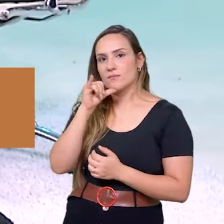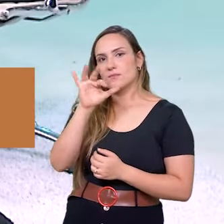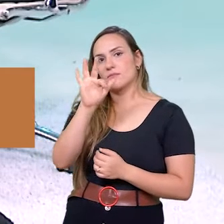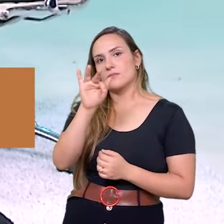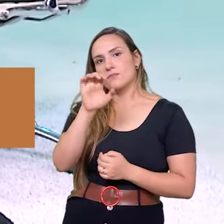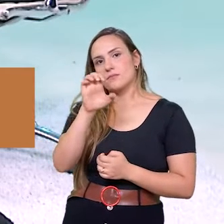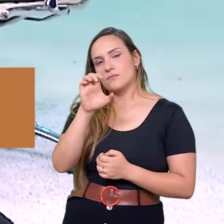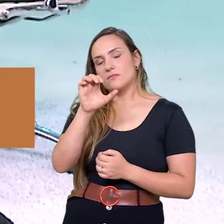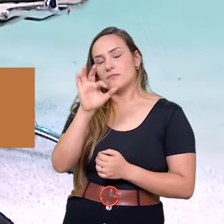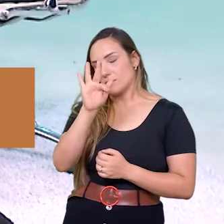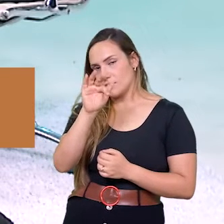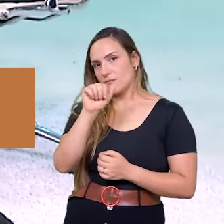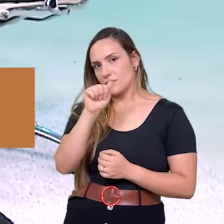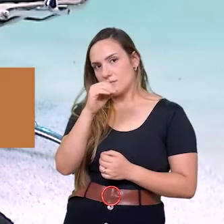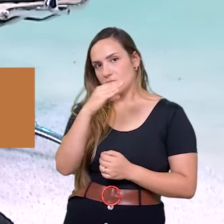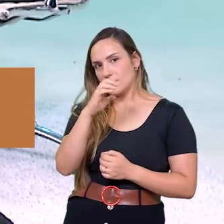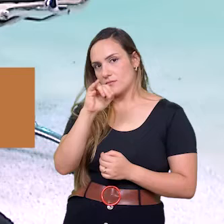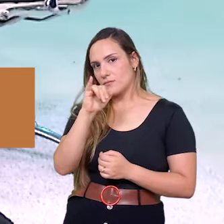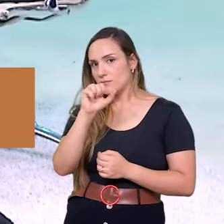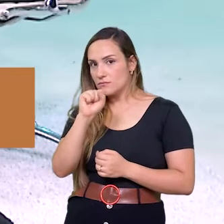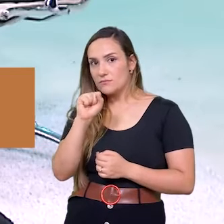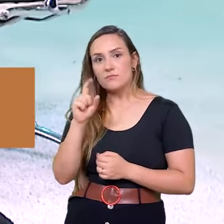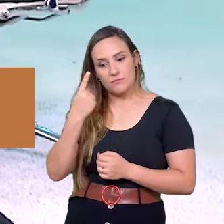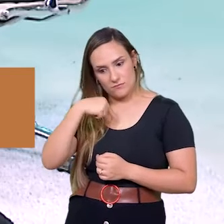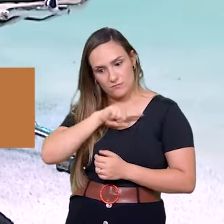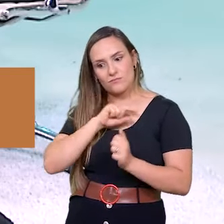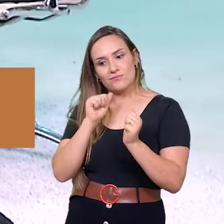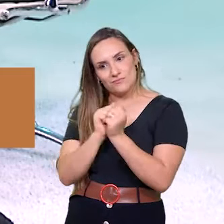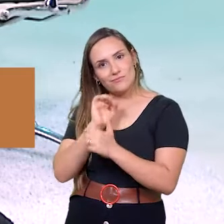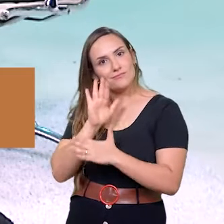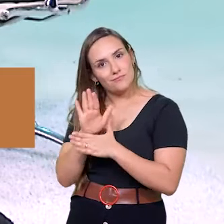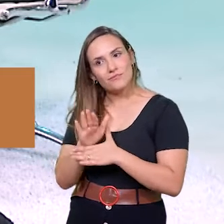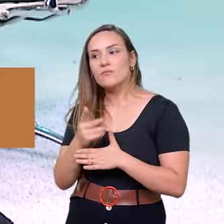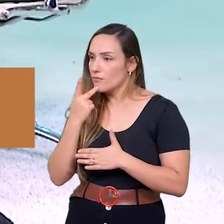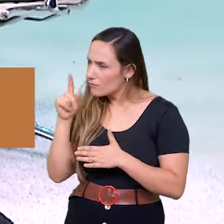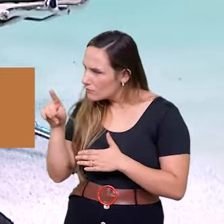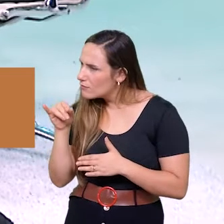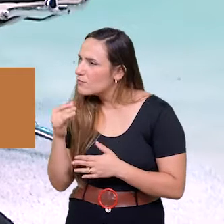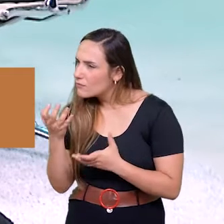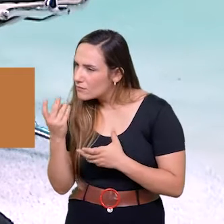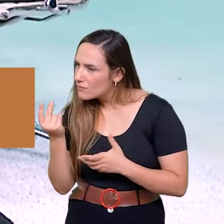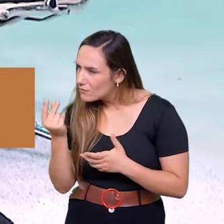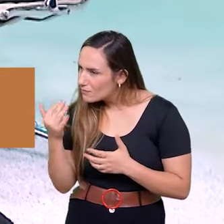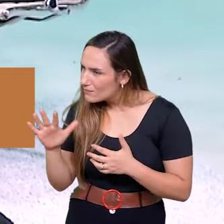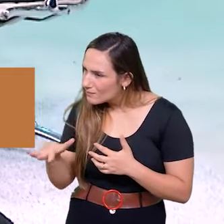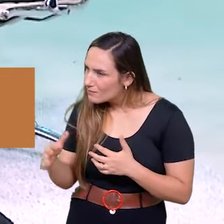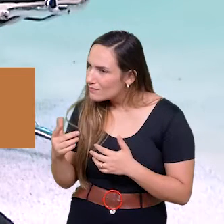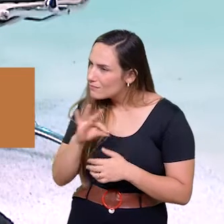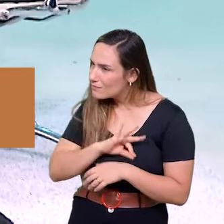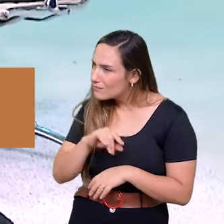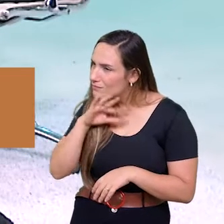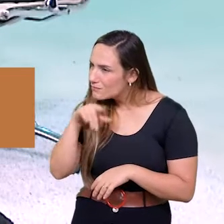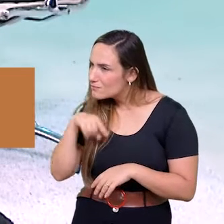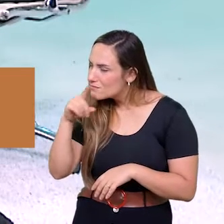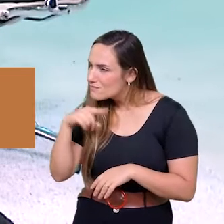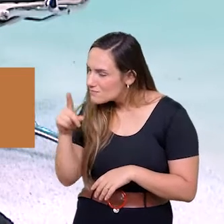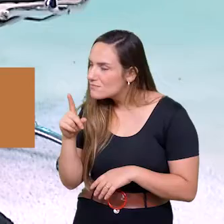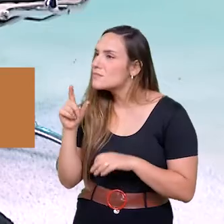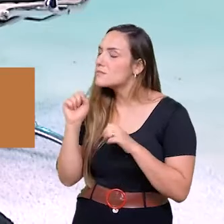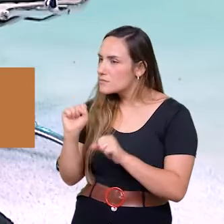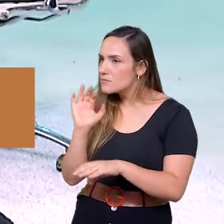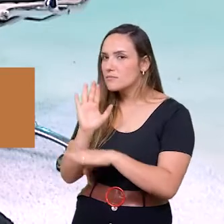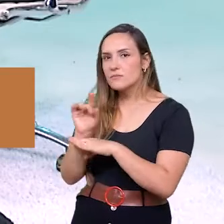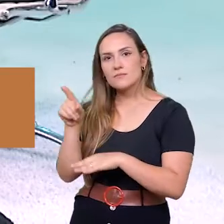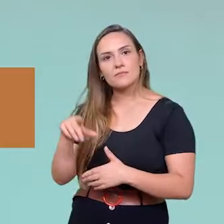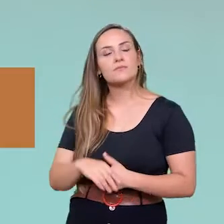E eu acho que estamos contribuindo para que muita gente conheça um benefício social que pode melhorar a sua condição